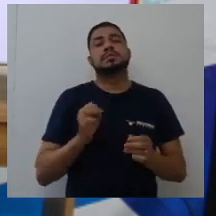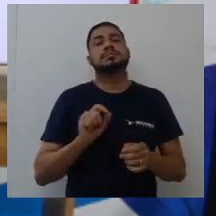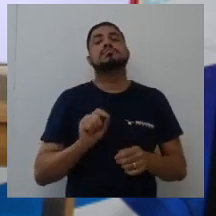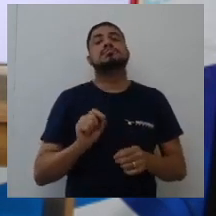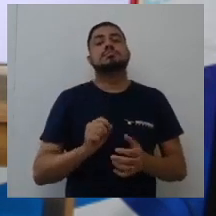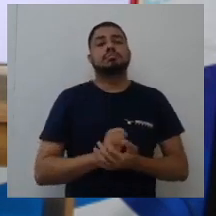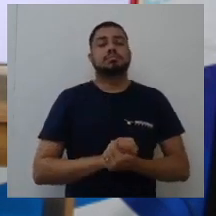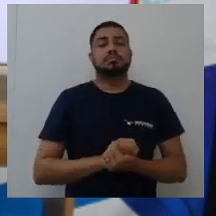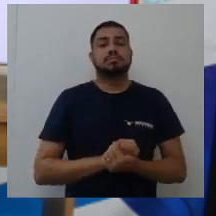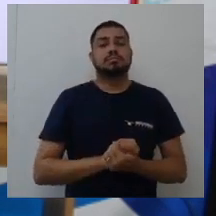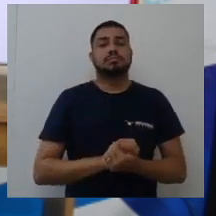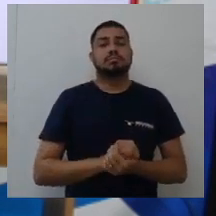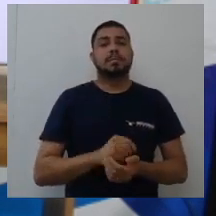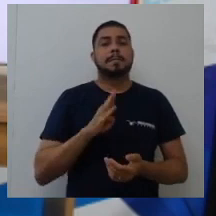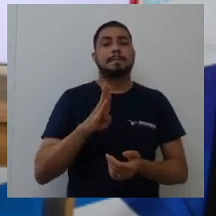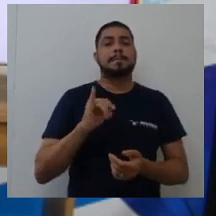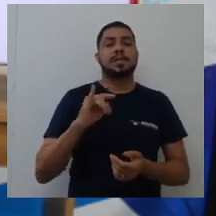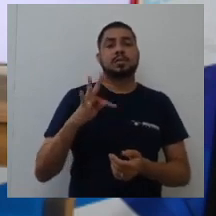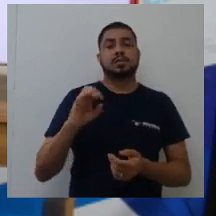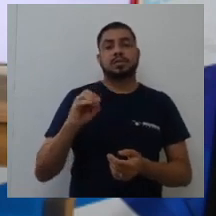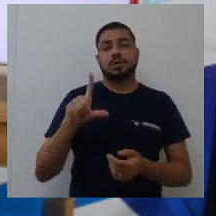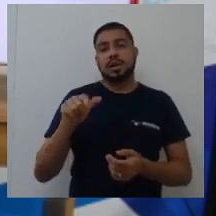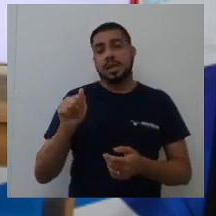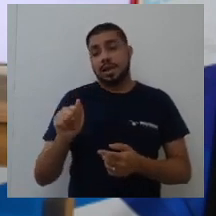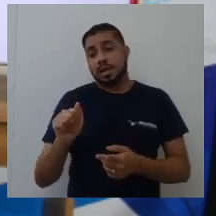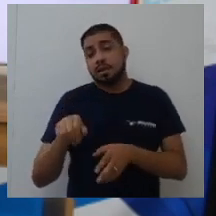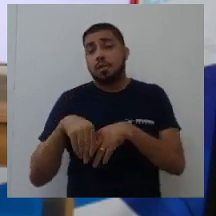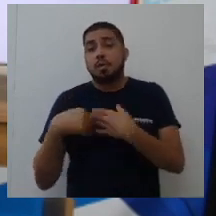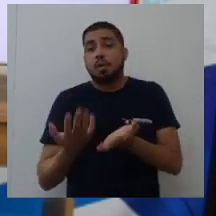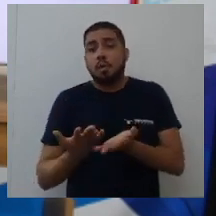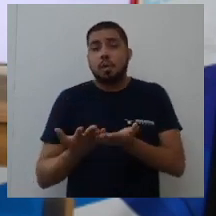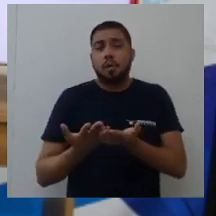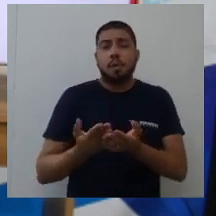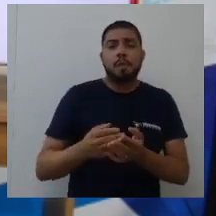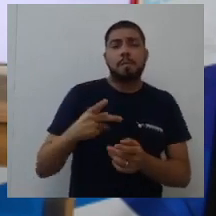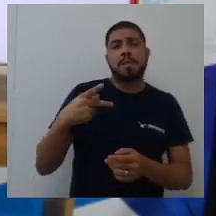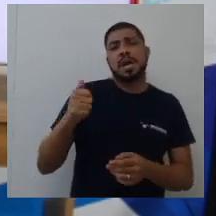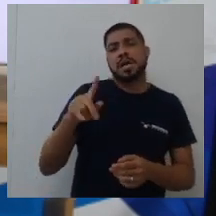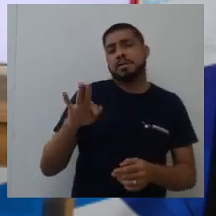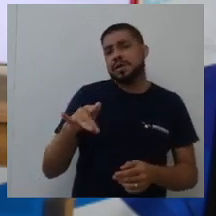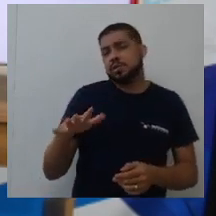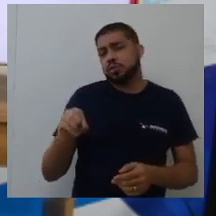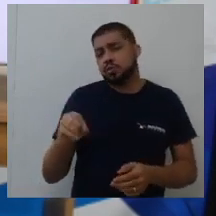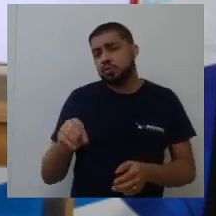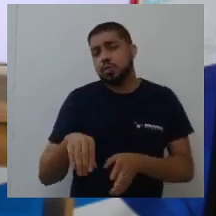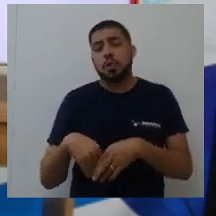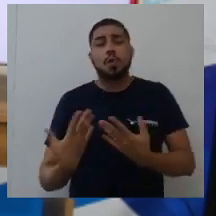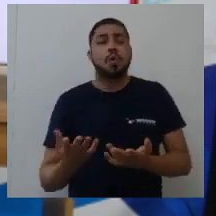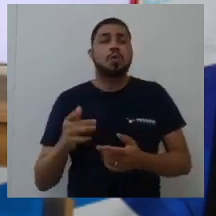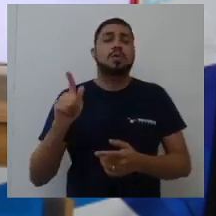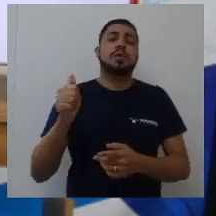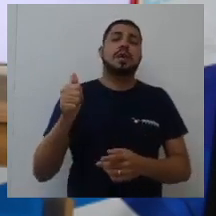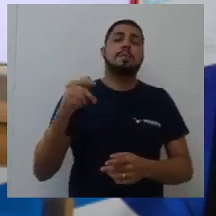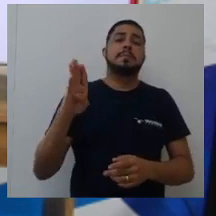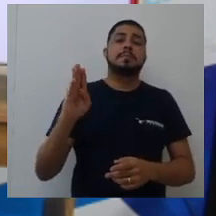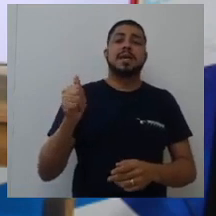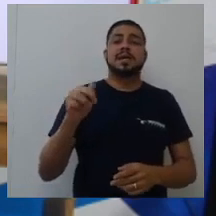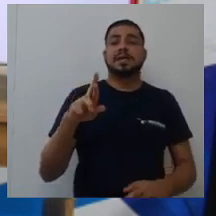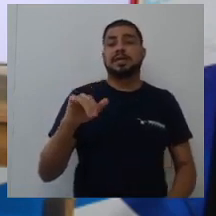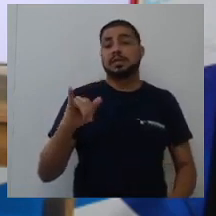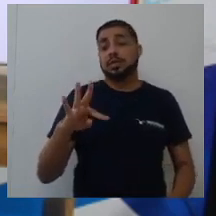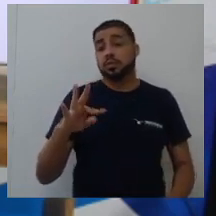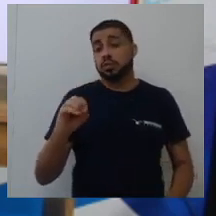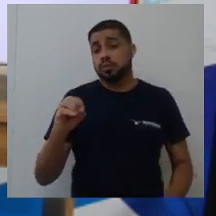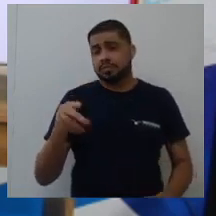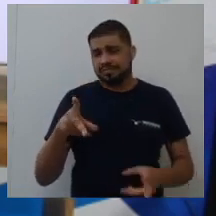Chamava de bitola, ou de parâmetro, ou de gabarito. Percebe a ideia? E aí,